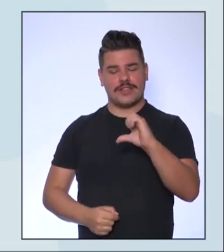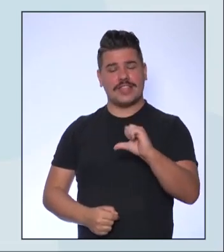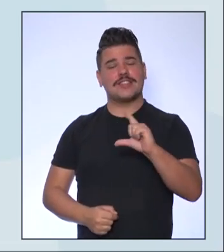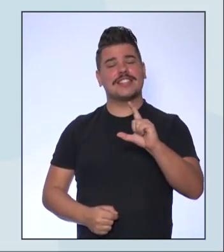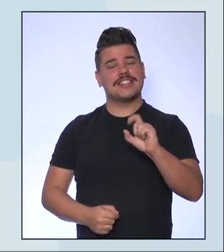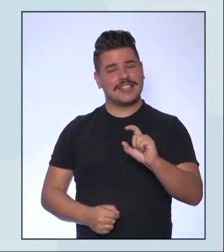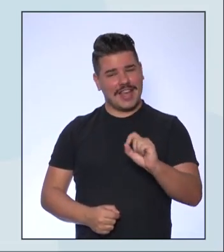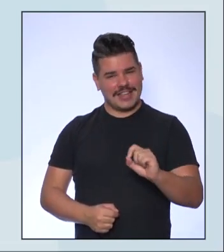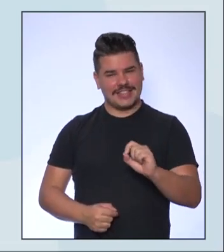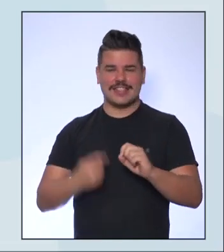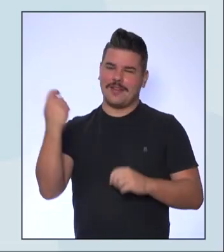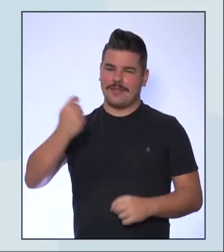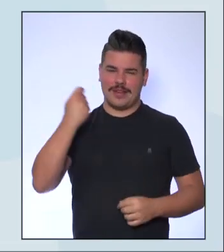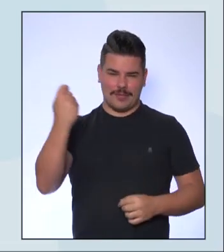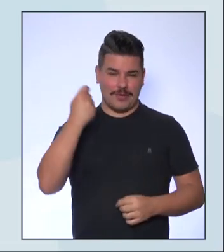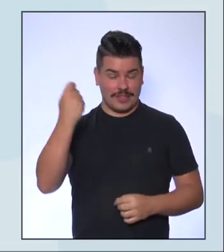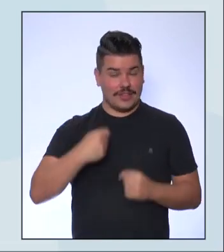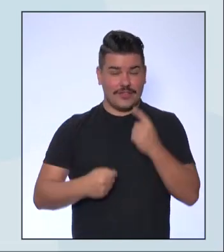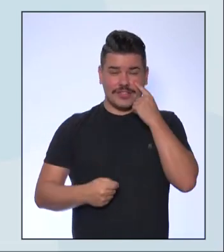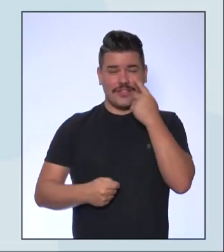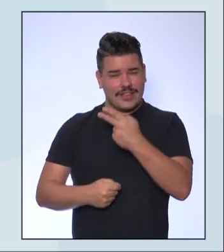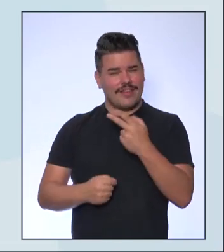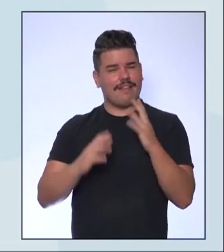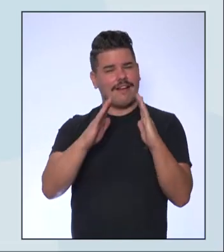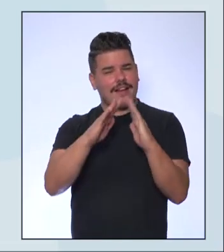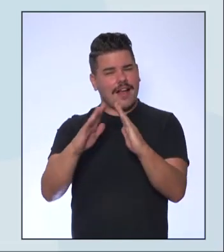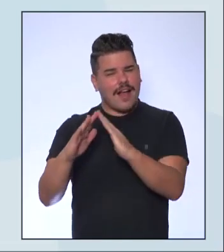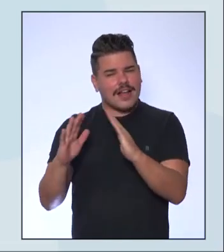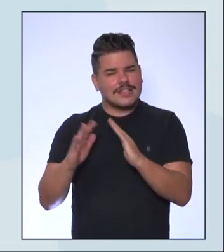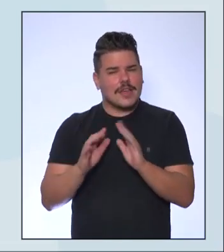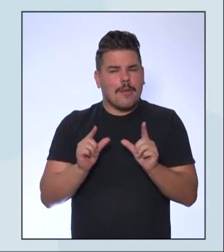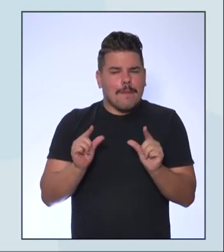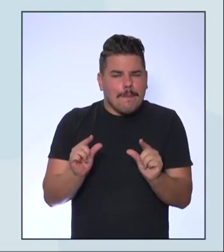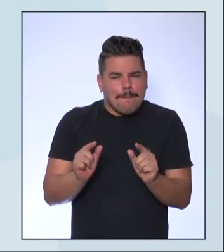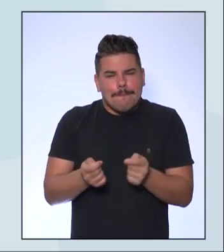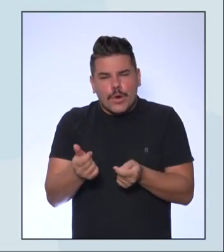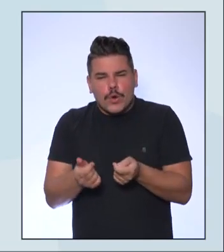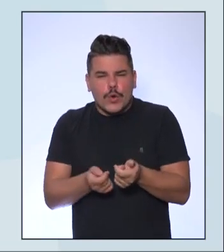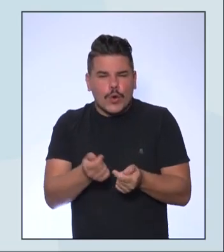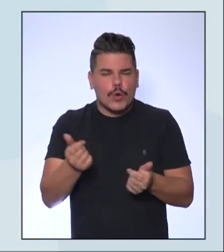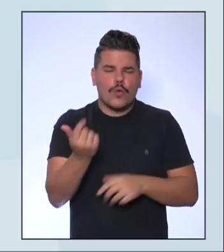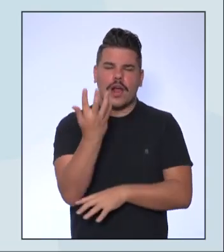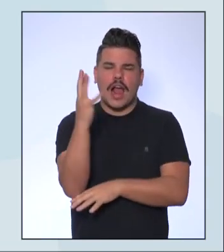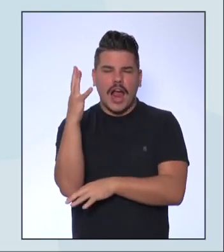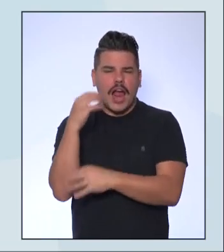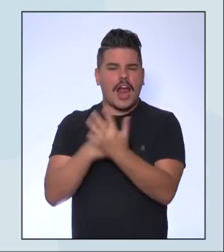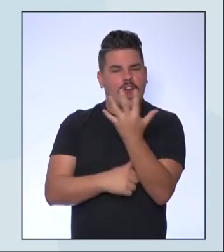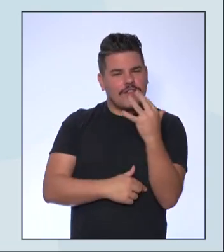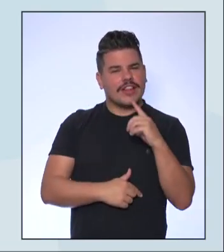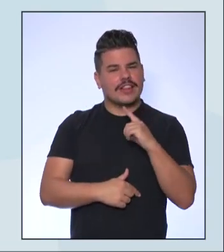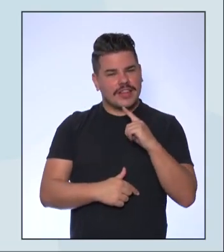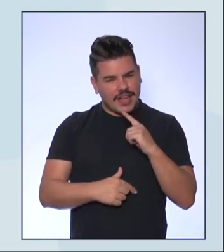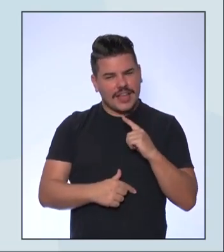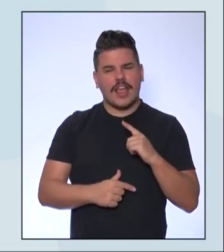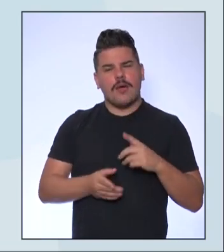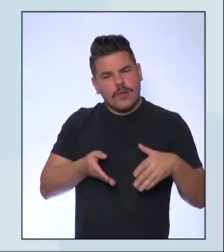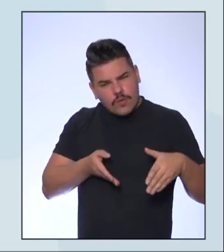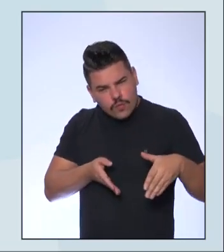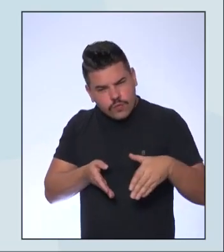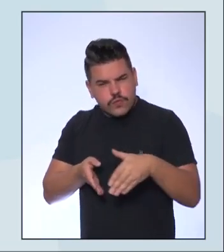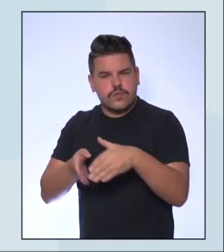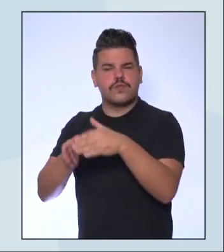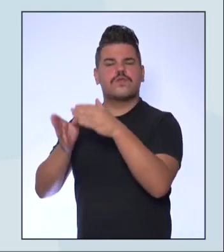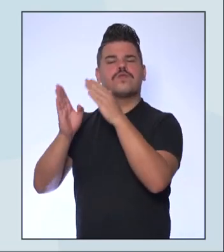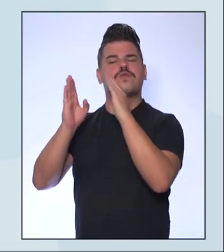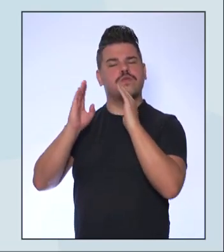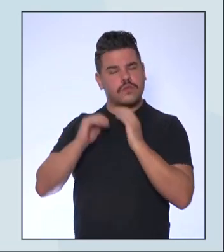Paulista. Você pode ver que são poucas casas, ela está arborizada, ela é uma rua ampla, uma avenida ampla. Mesmo nesse período, ela já é